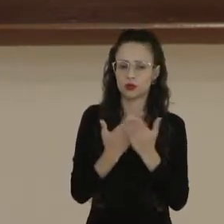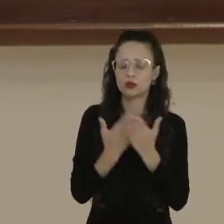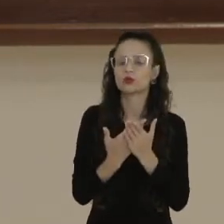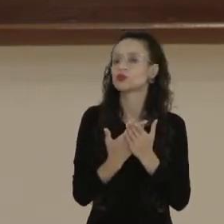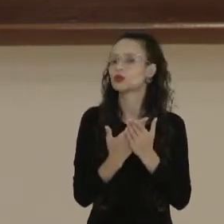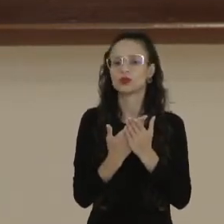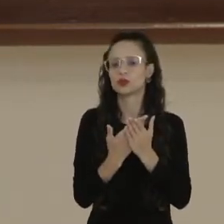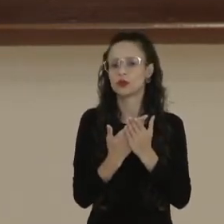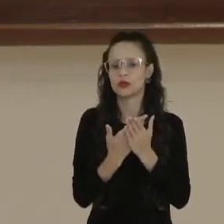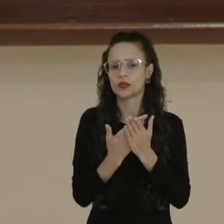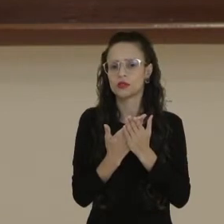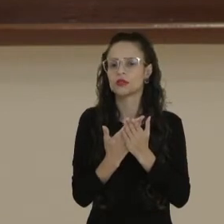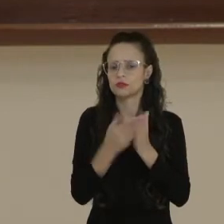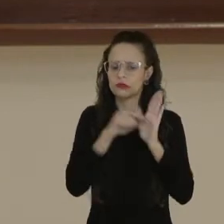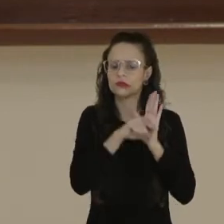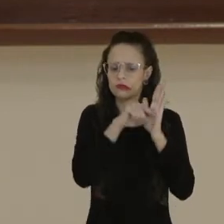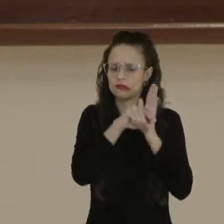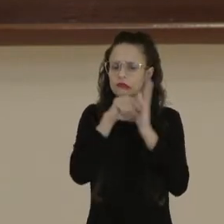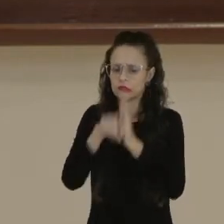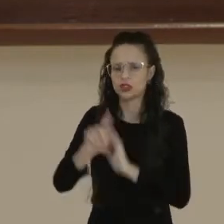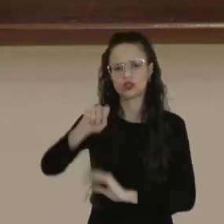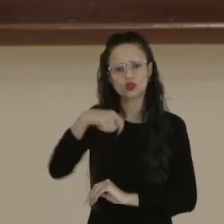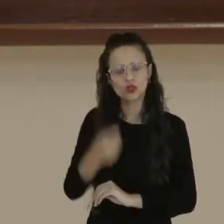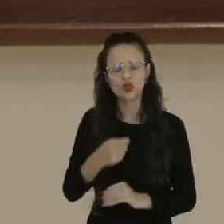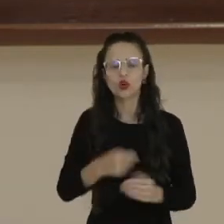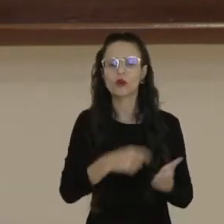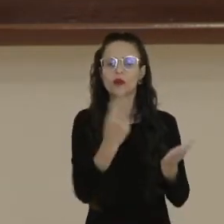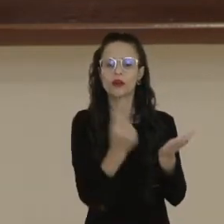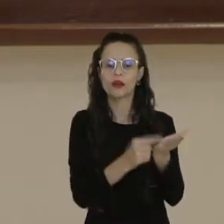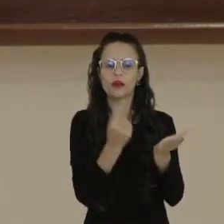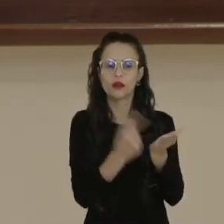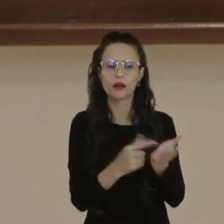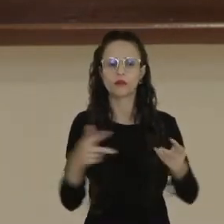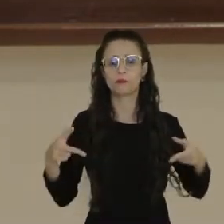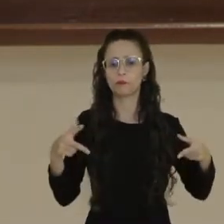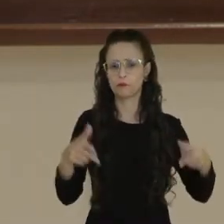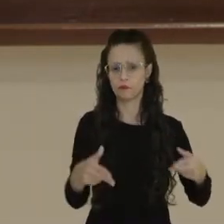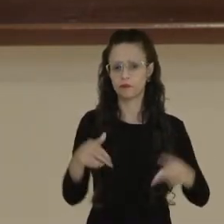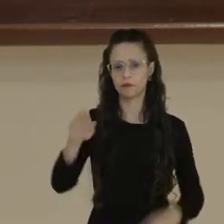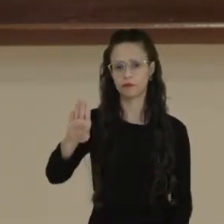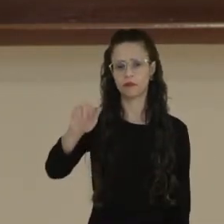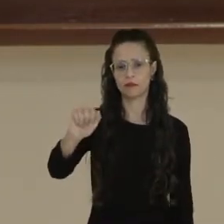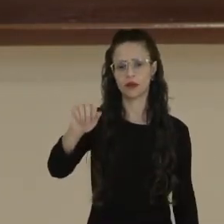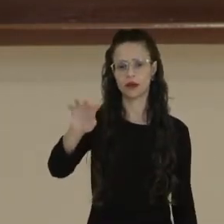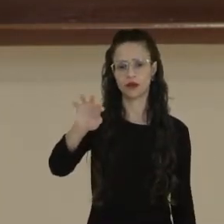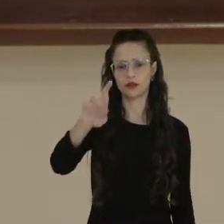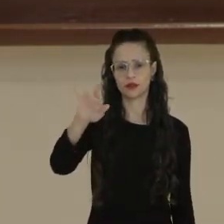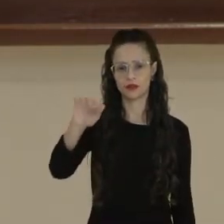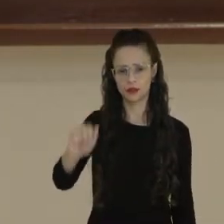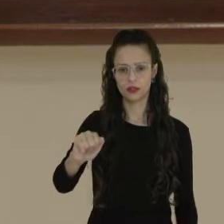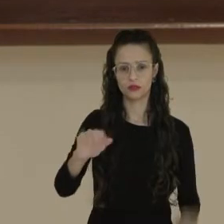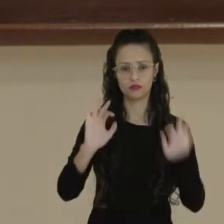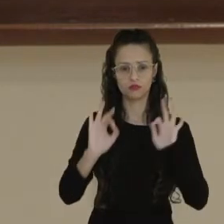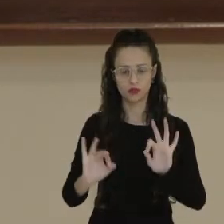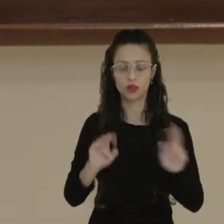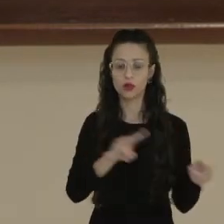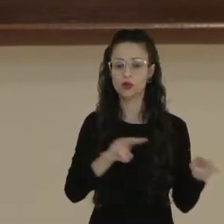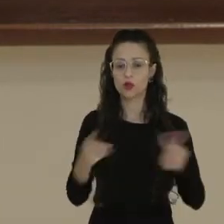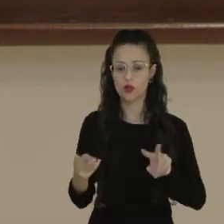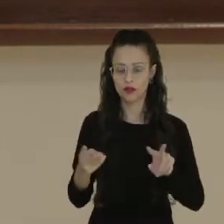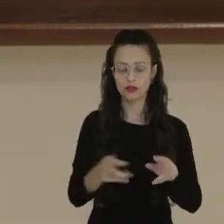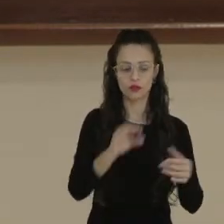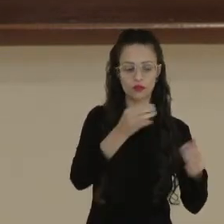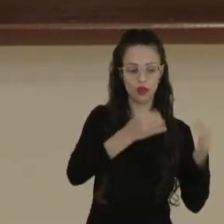bastante maciço com relação às baterias, certo? Bem, então vejam, né? Conversão de energia química